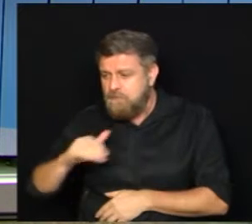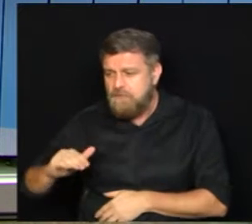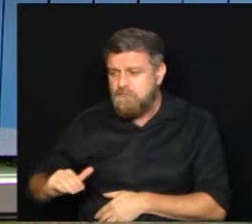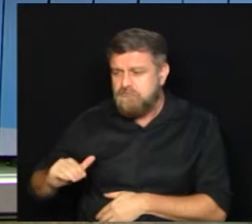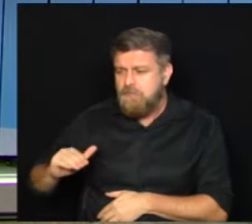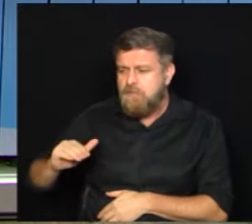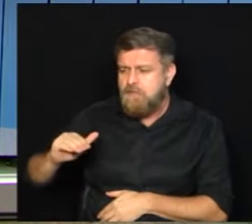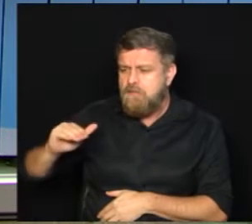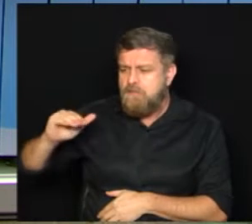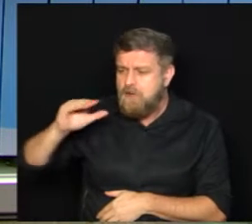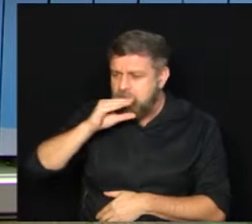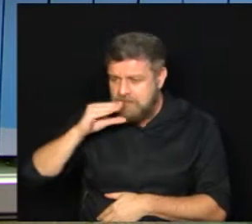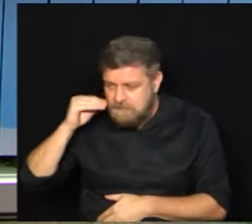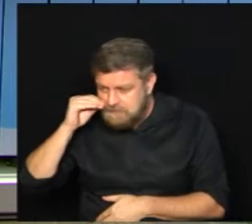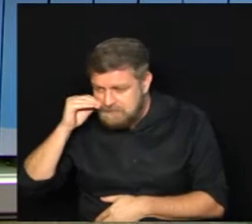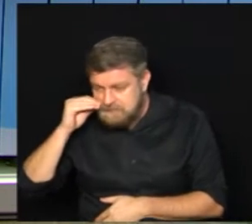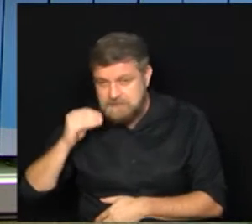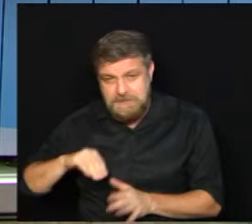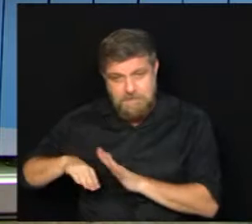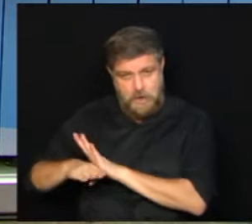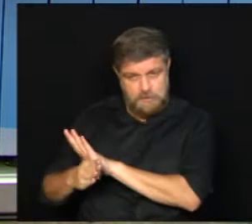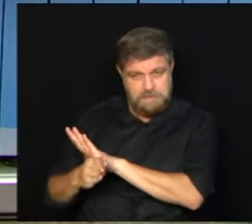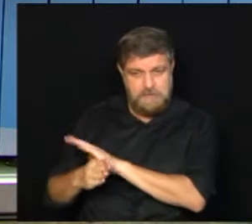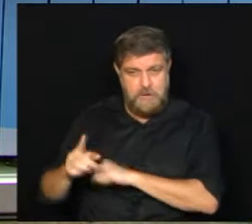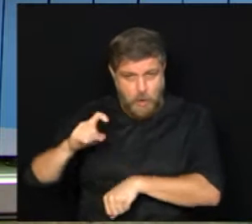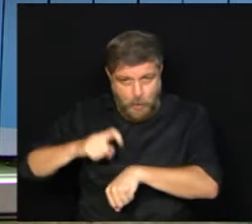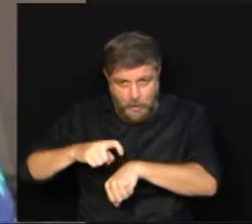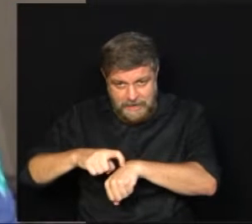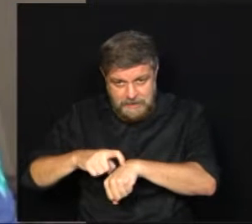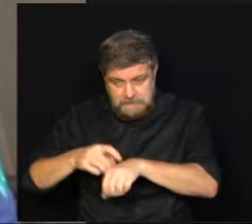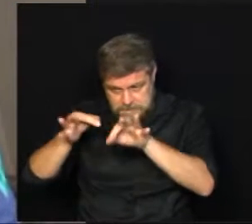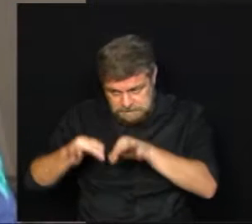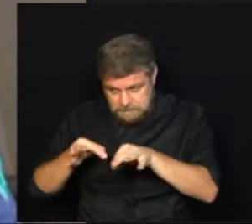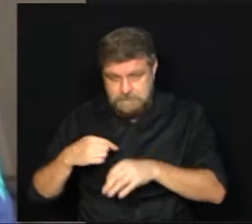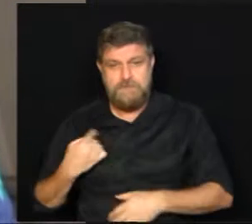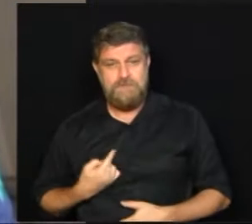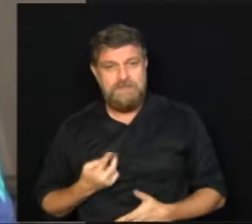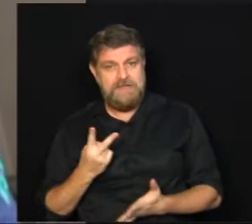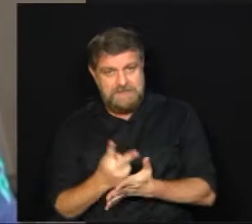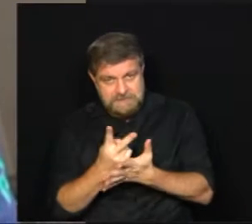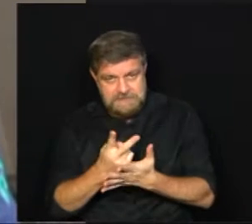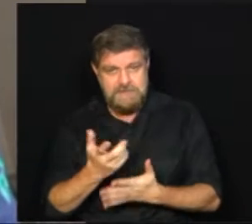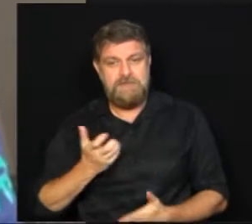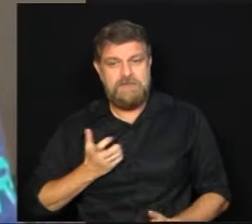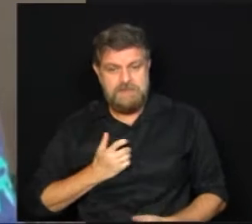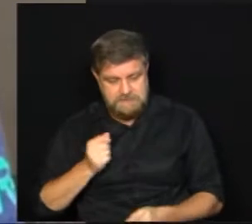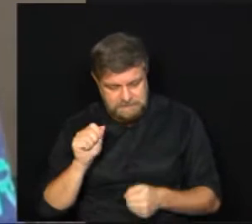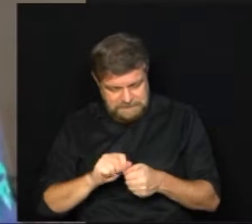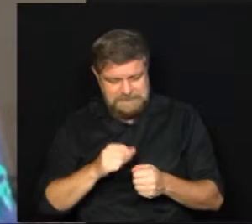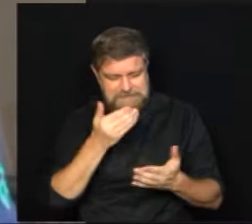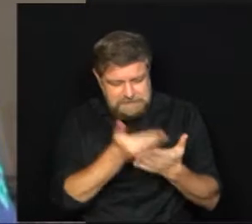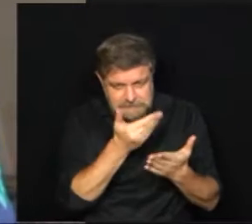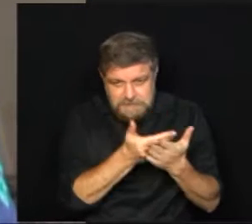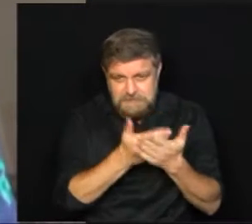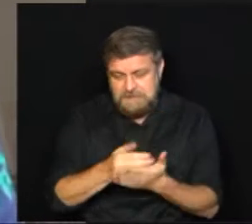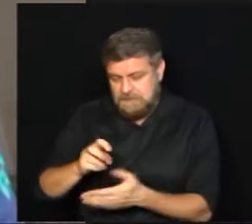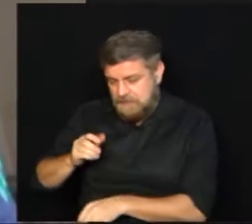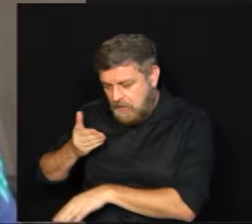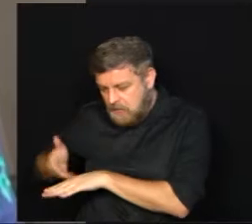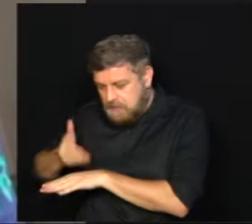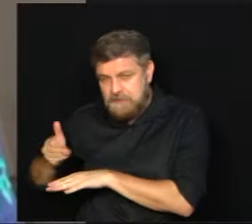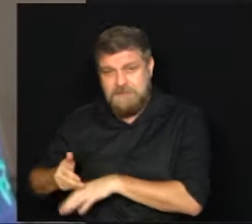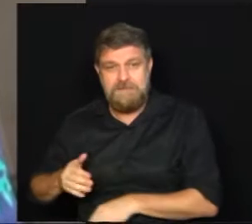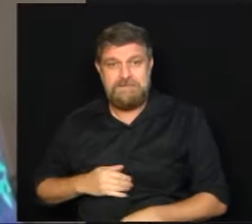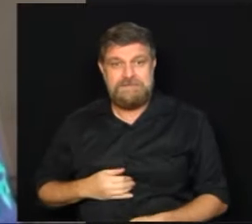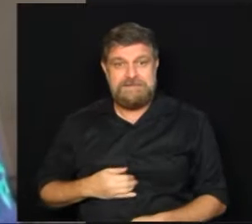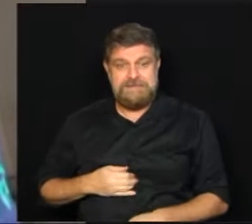começo de adolescência? Sim, eu sempre tentei compensar bastante, né? Às vezes que ou eu